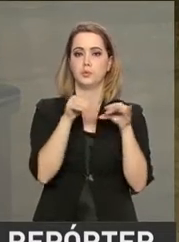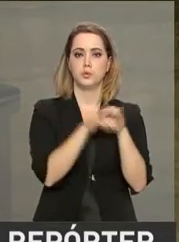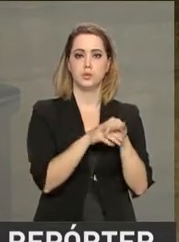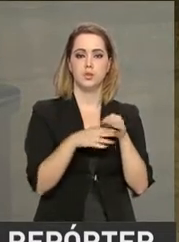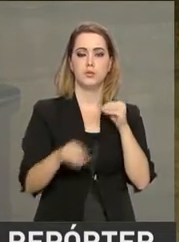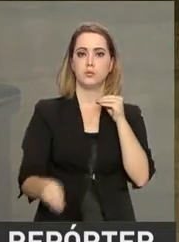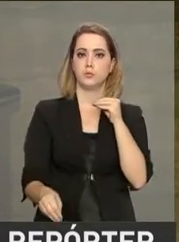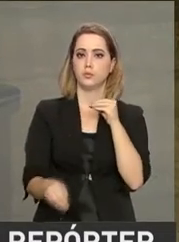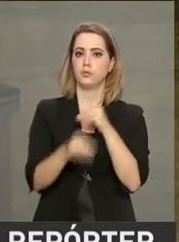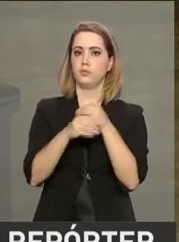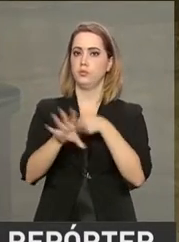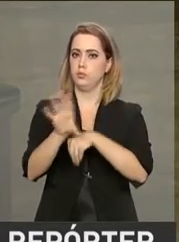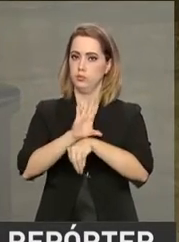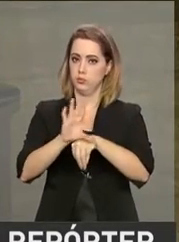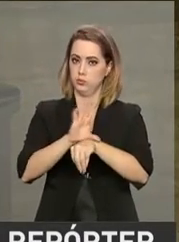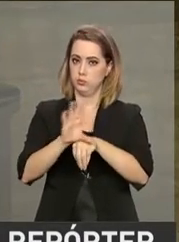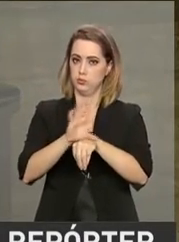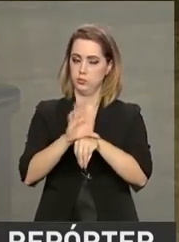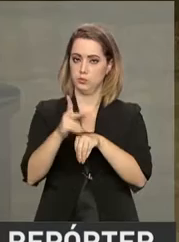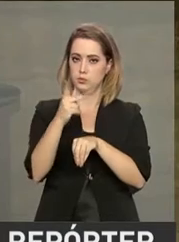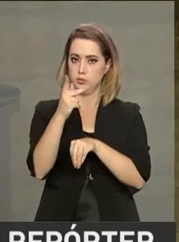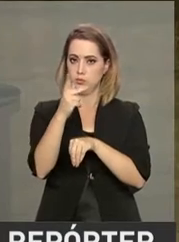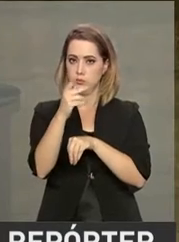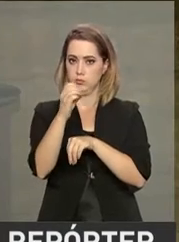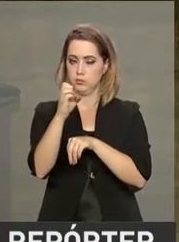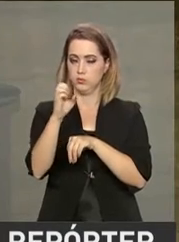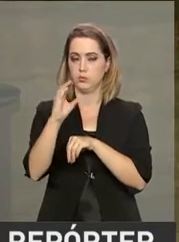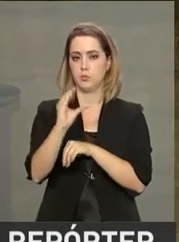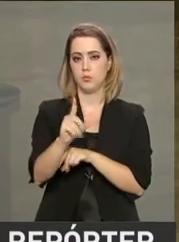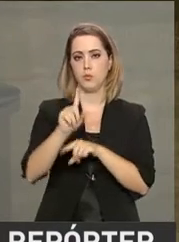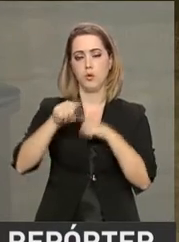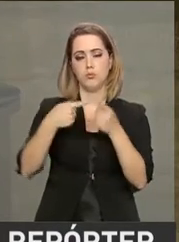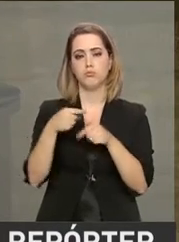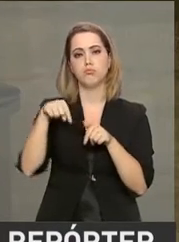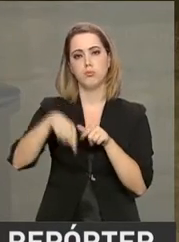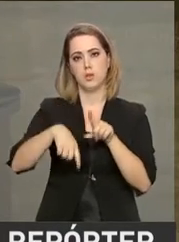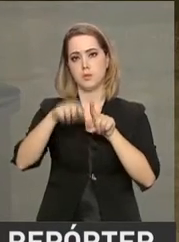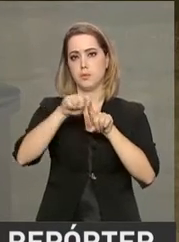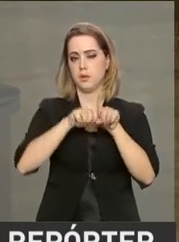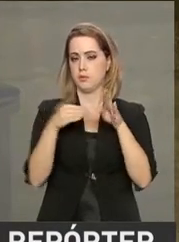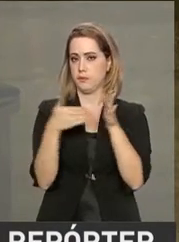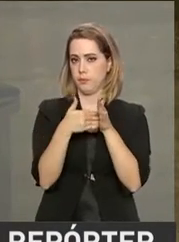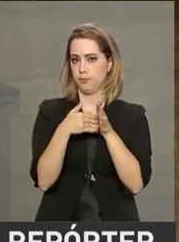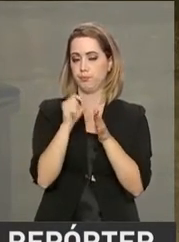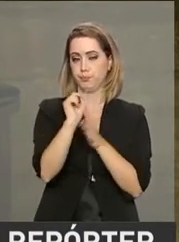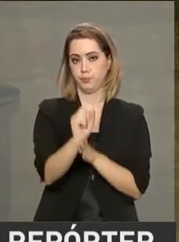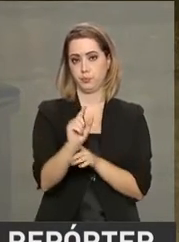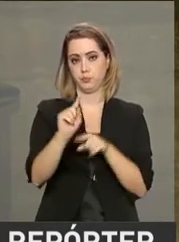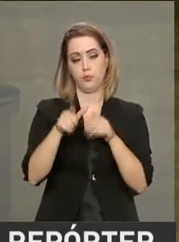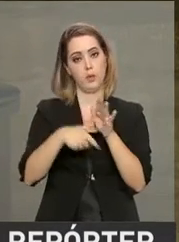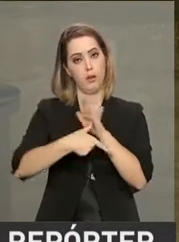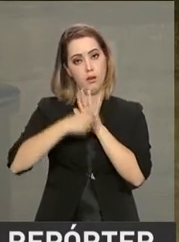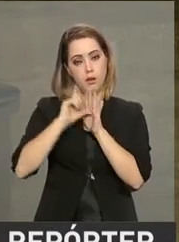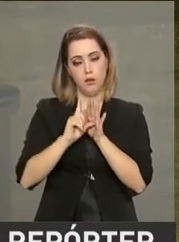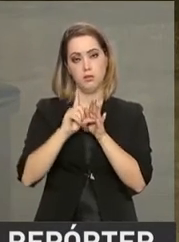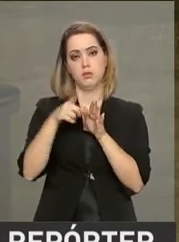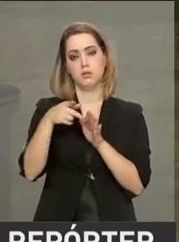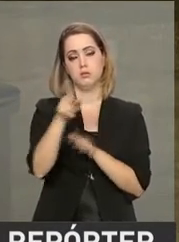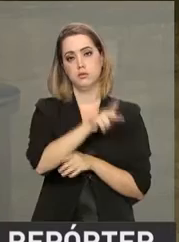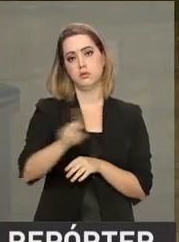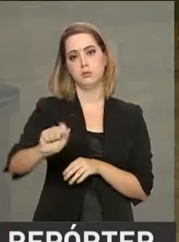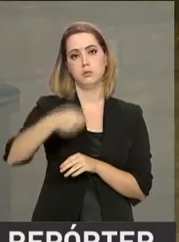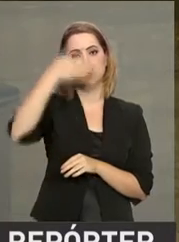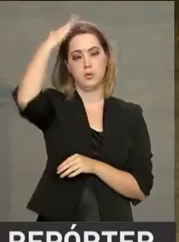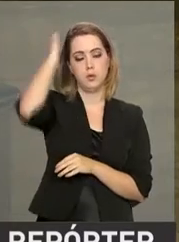PEC do teto de gastos, ou seja, no fim deste mês. E antes disso, o presidente Michel Temer fará uma série de reuniões.